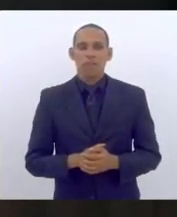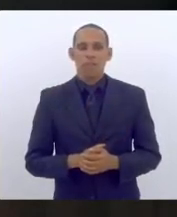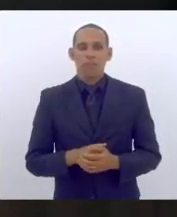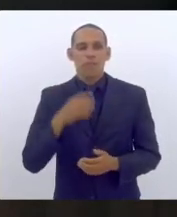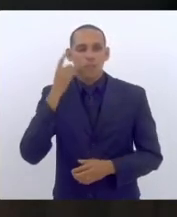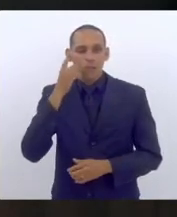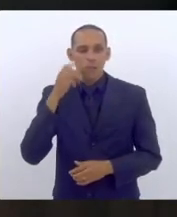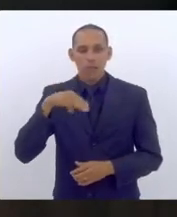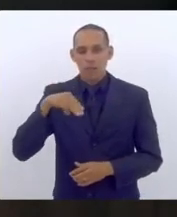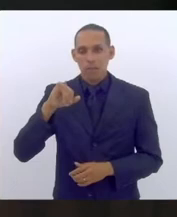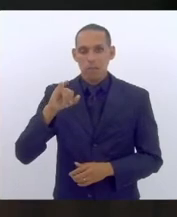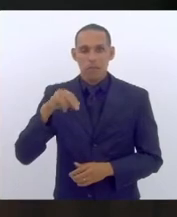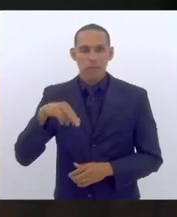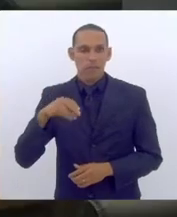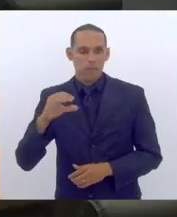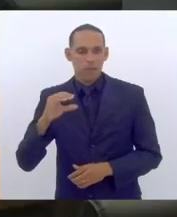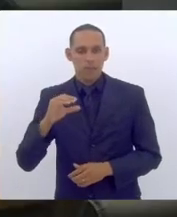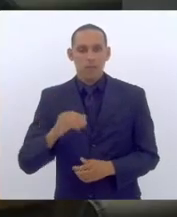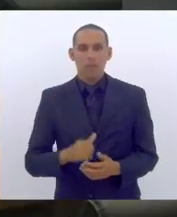deputado Carlos